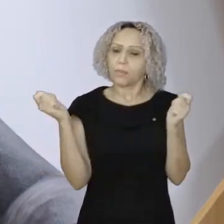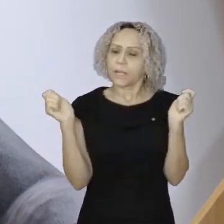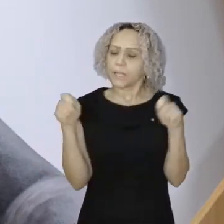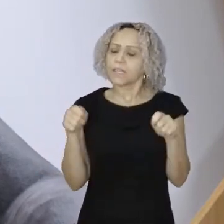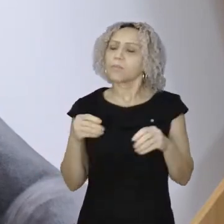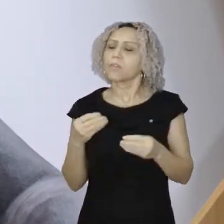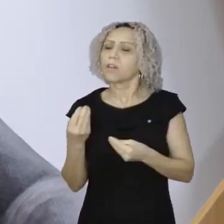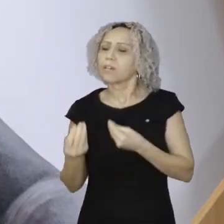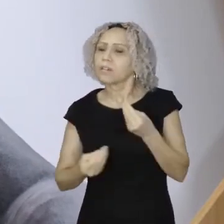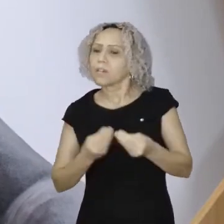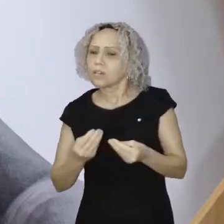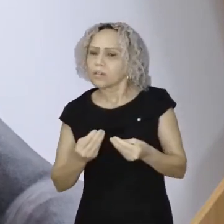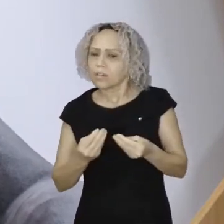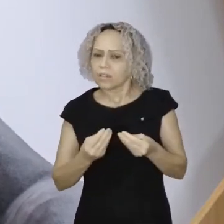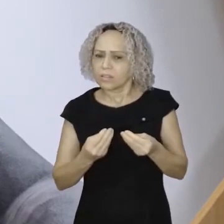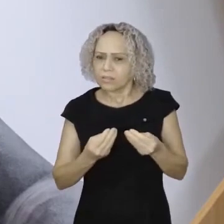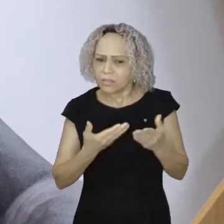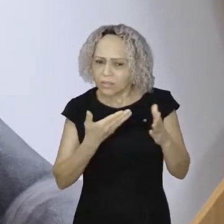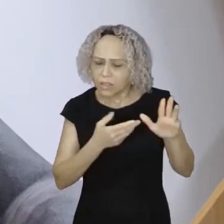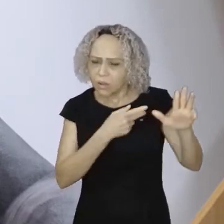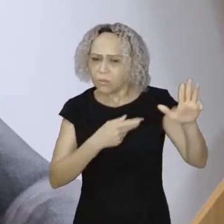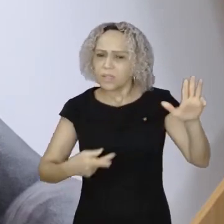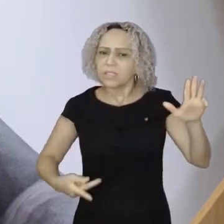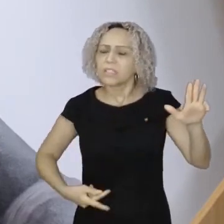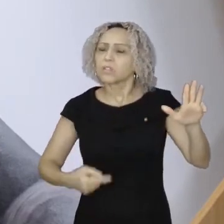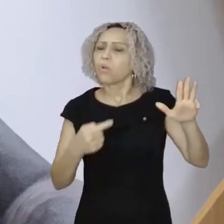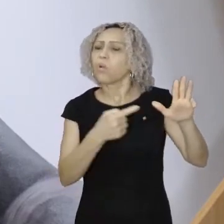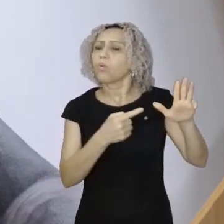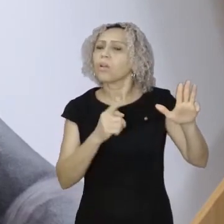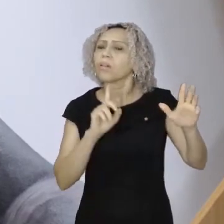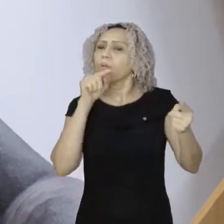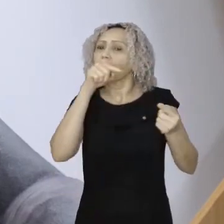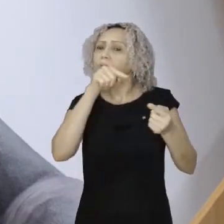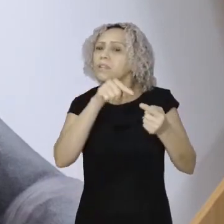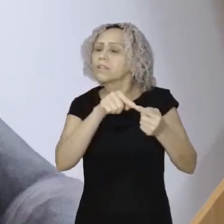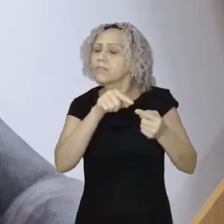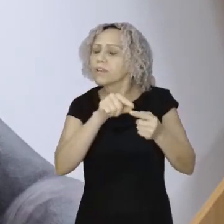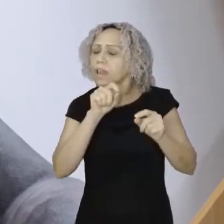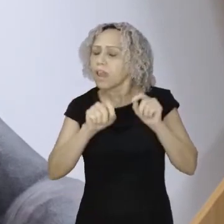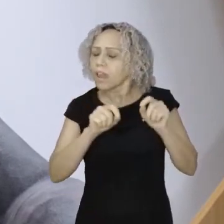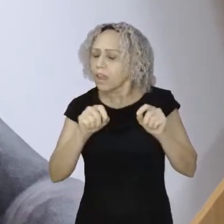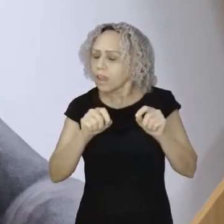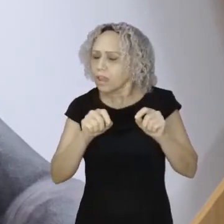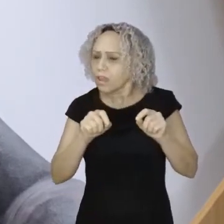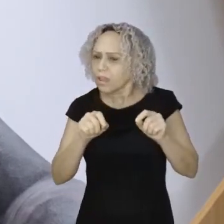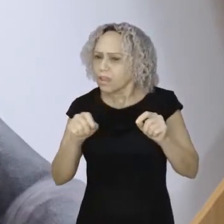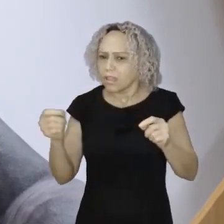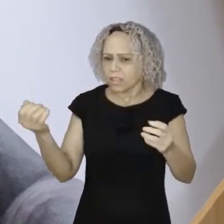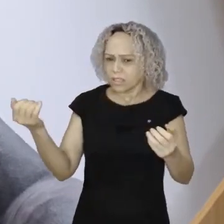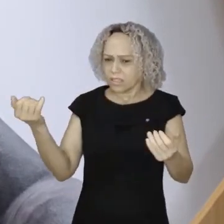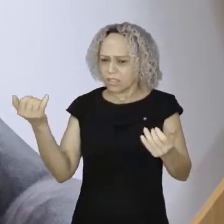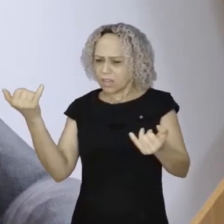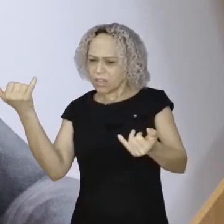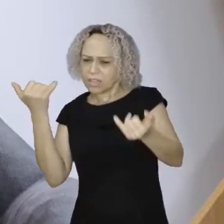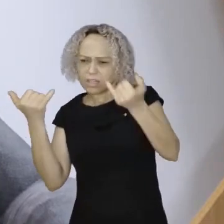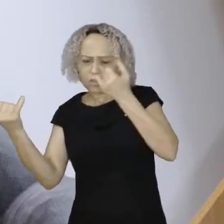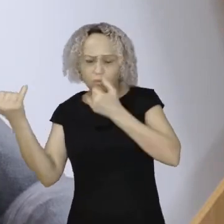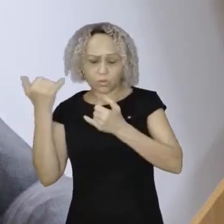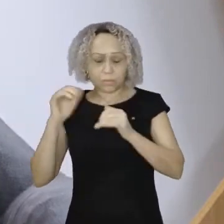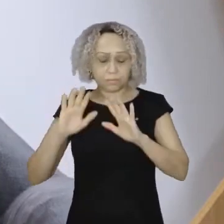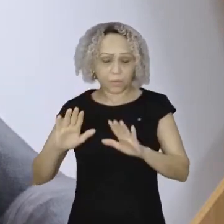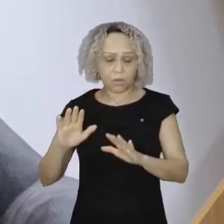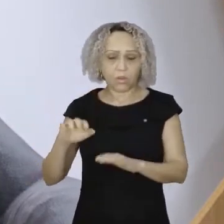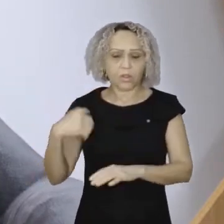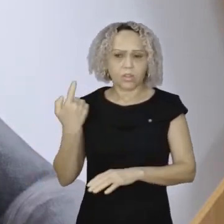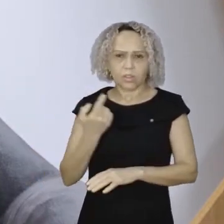caminho, que é a linha do governo do presidente Lula de fazer a escuta. Nós não vamos inventar nenhuma proposta